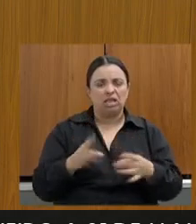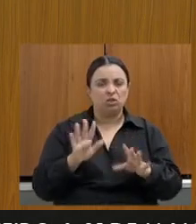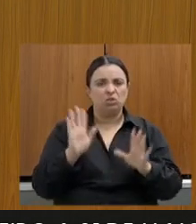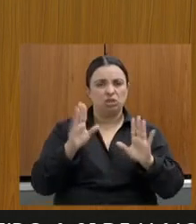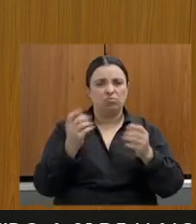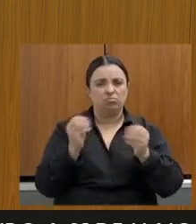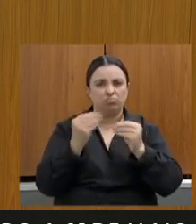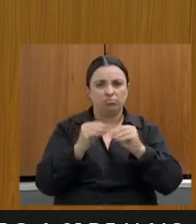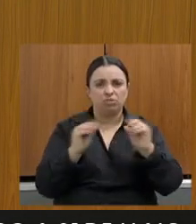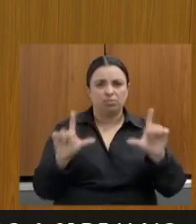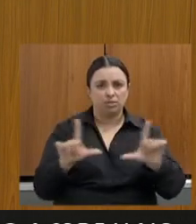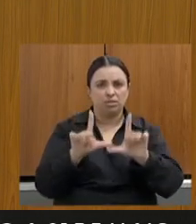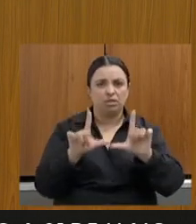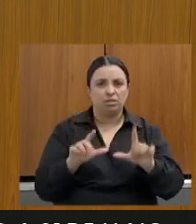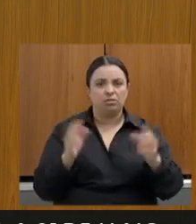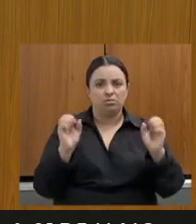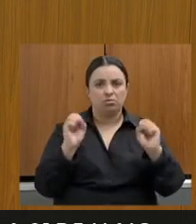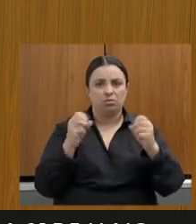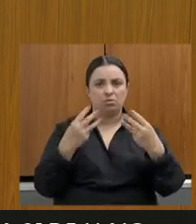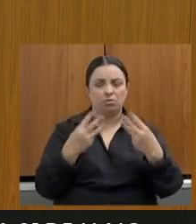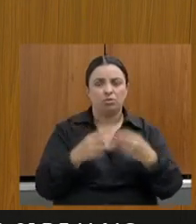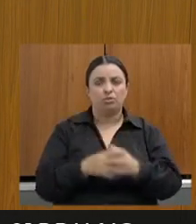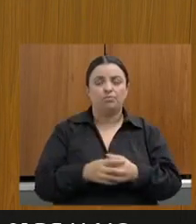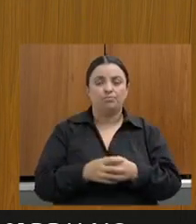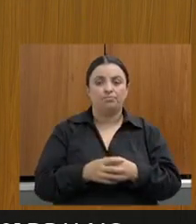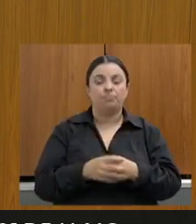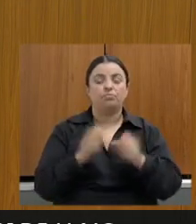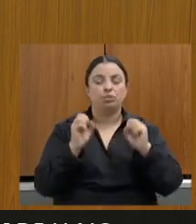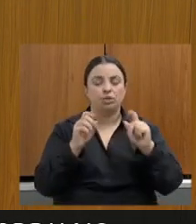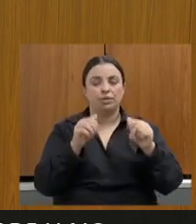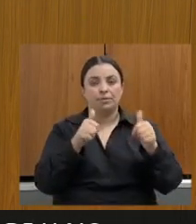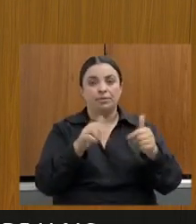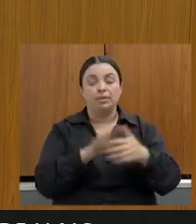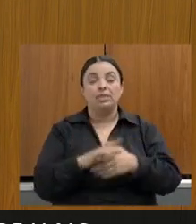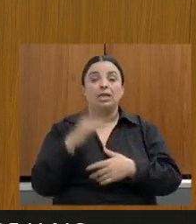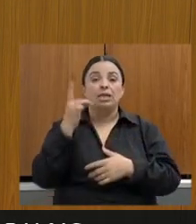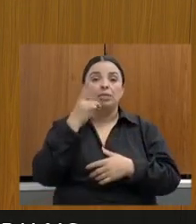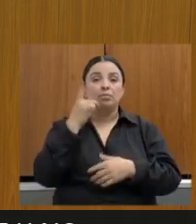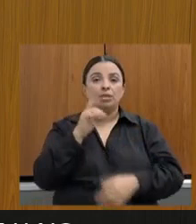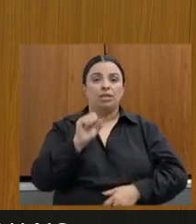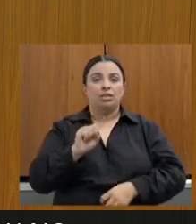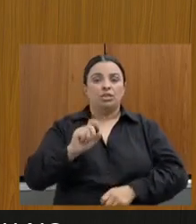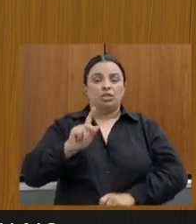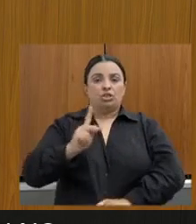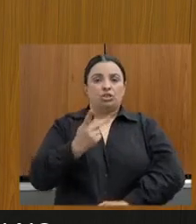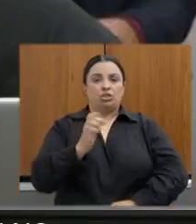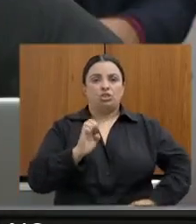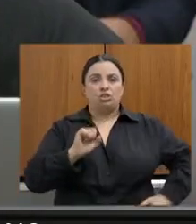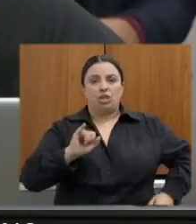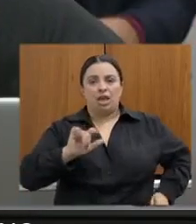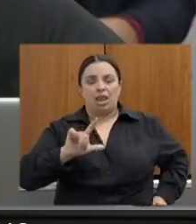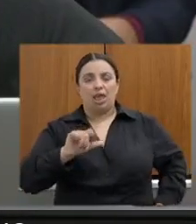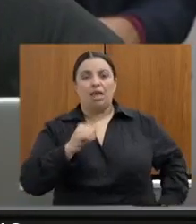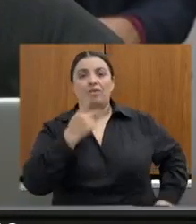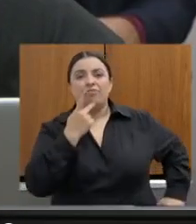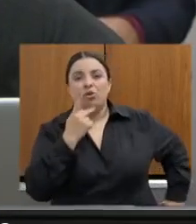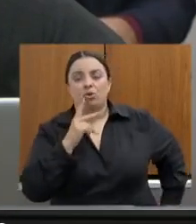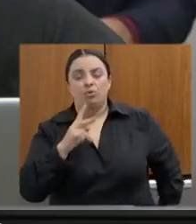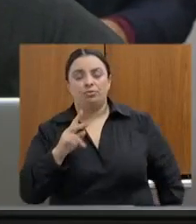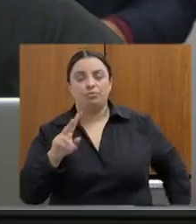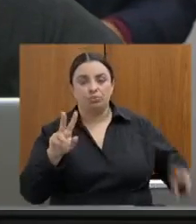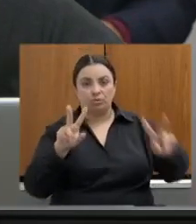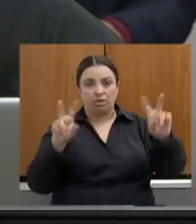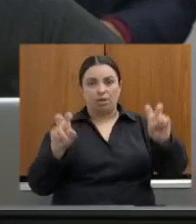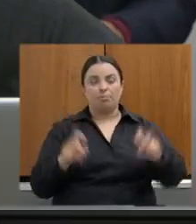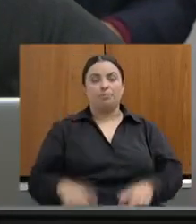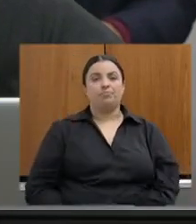Joaquim a deputado a delegada Sheila trouxe aqui a bairro assunto é o seu tempo